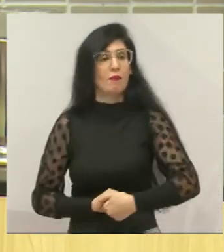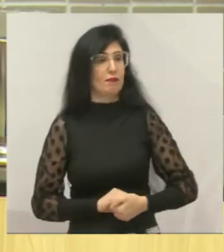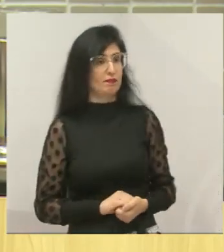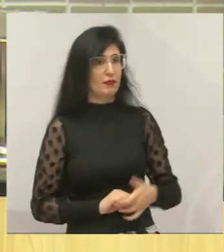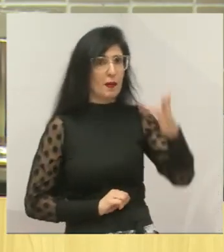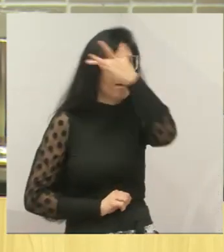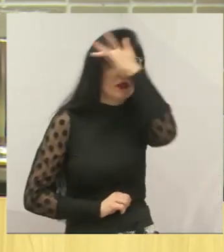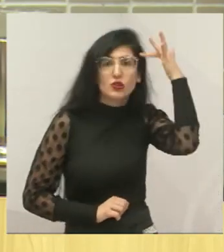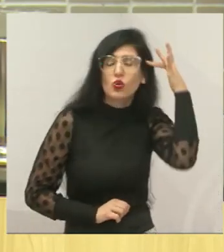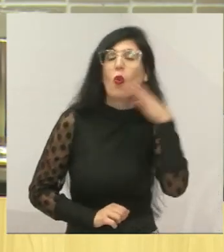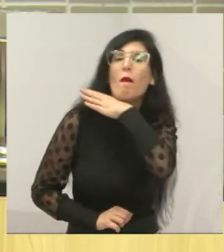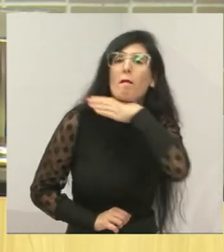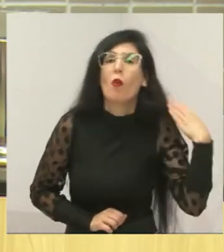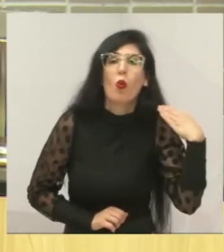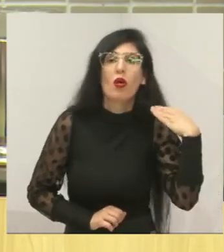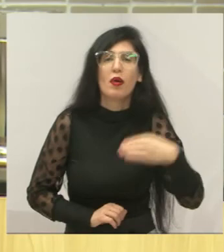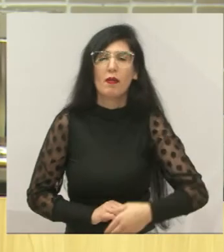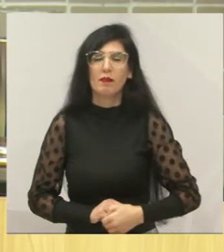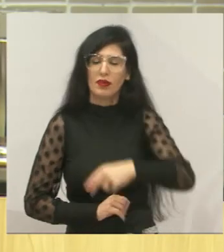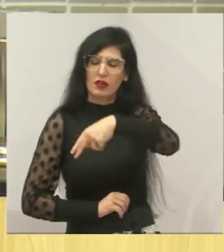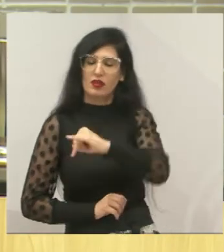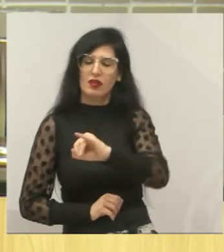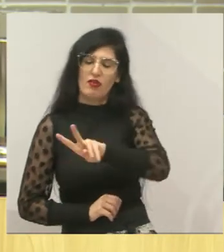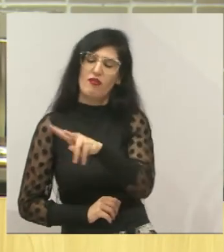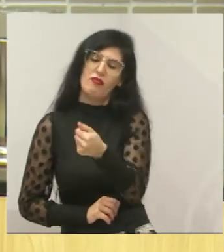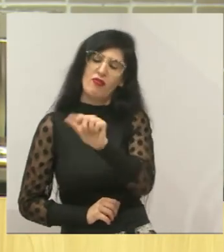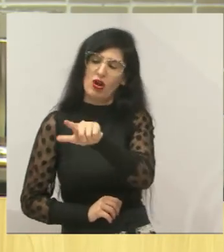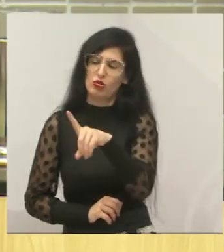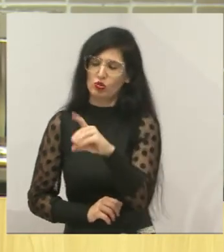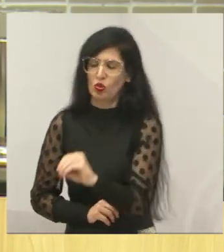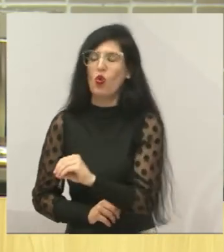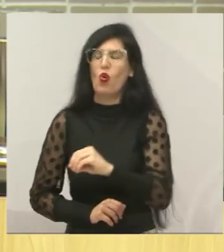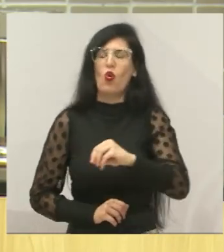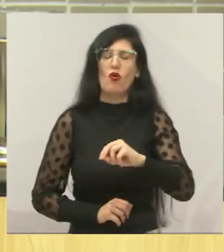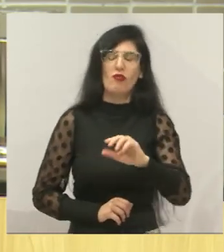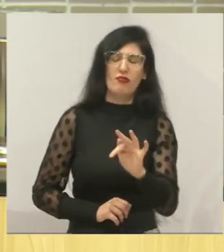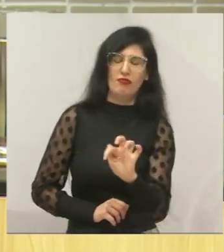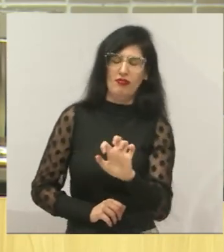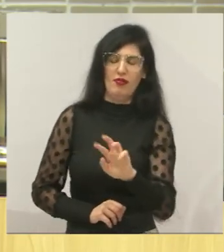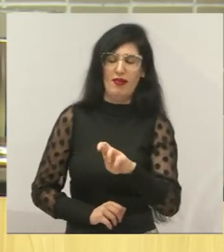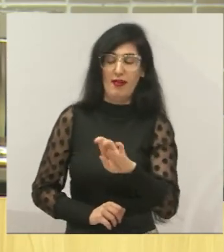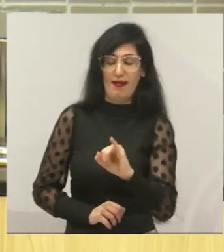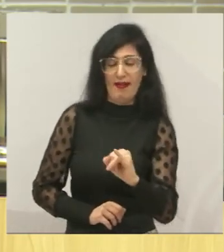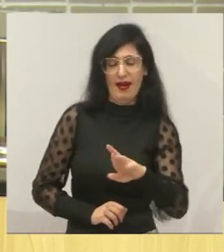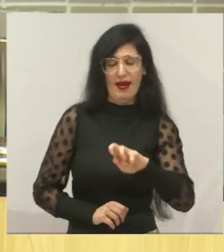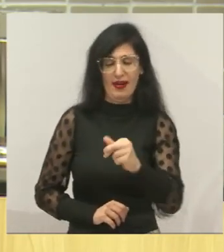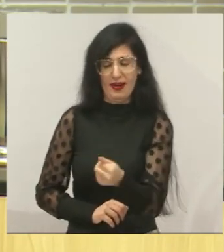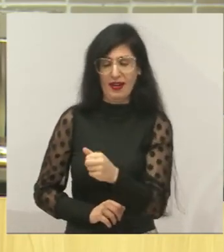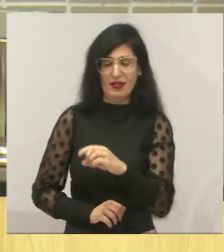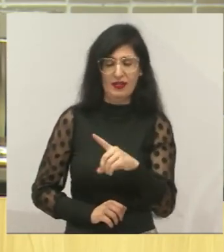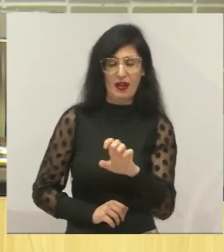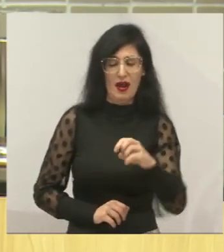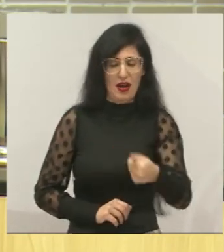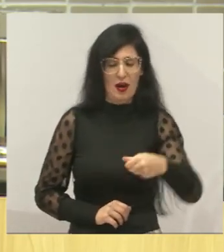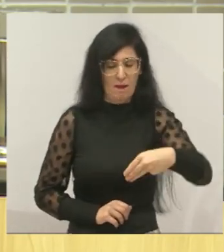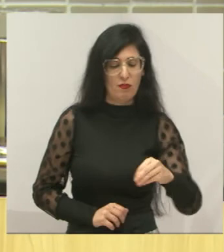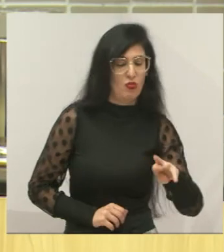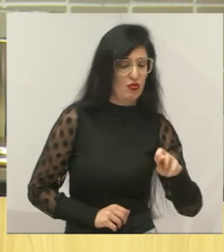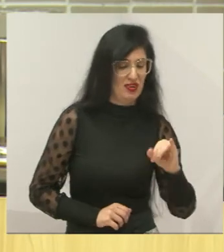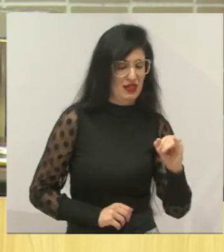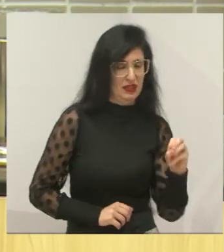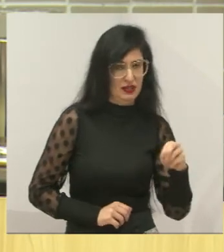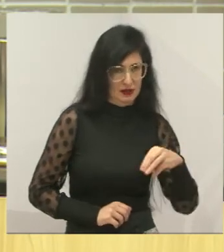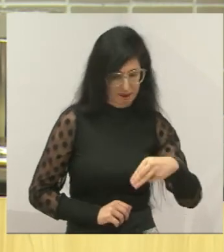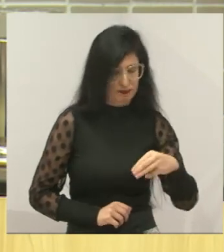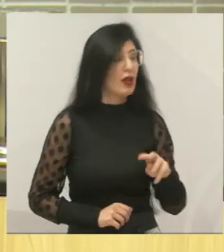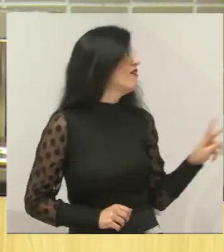Votos de pesar de Nivaldo Ferreira de Amorim, formulado pelos vereadores